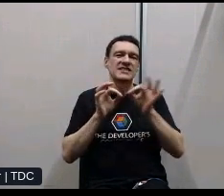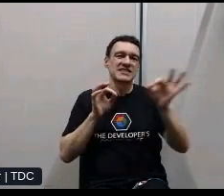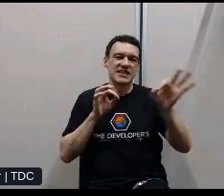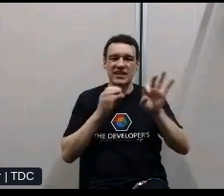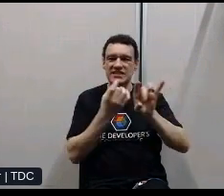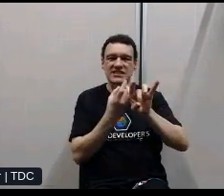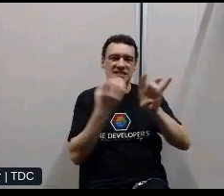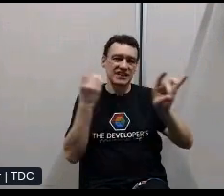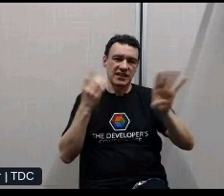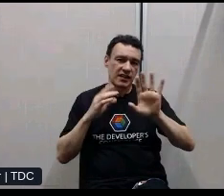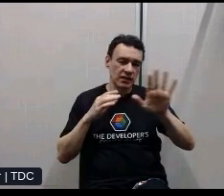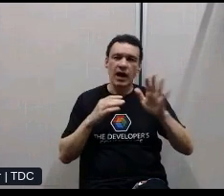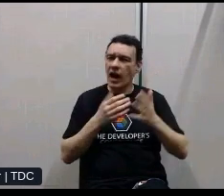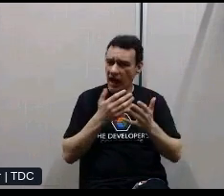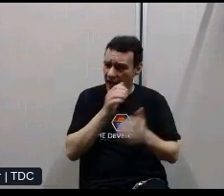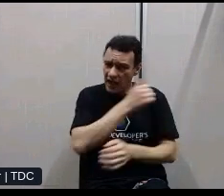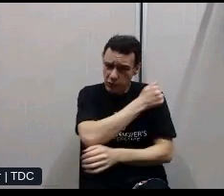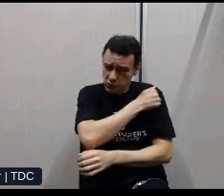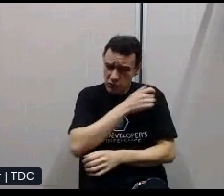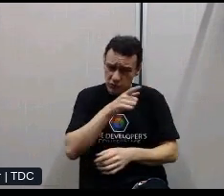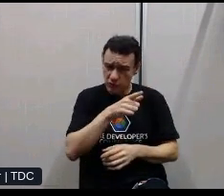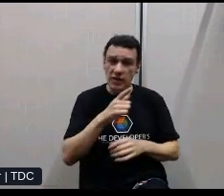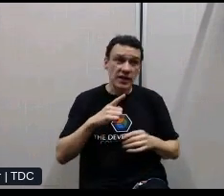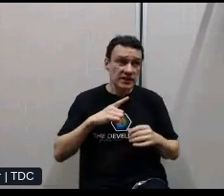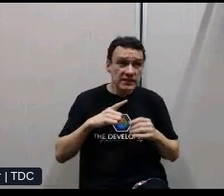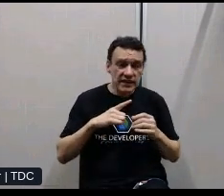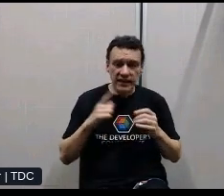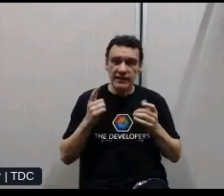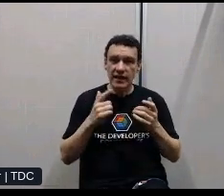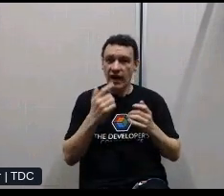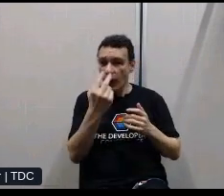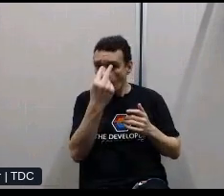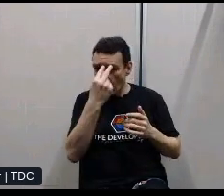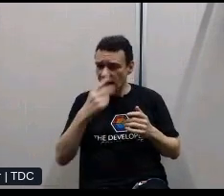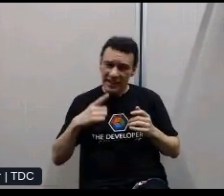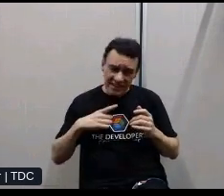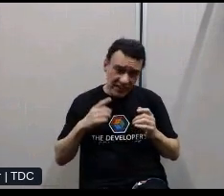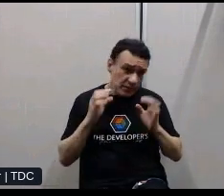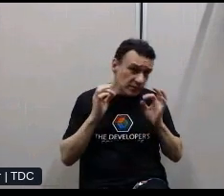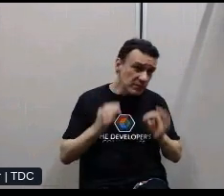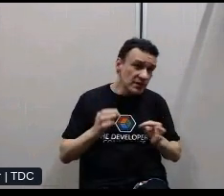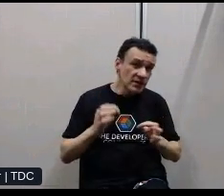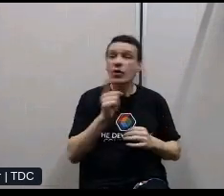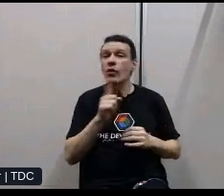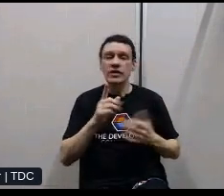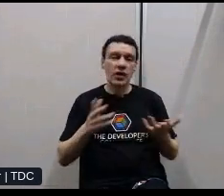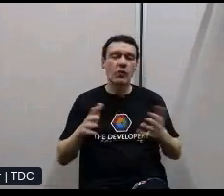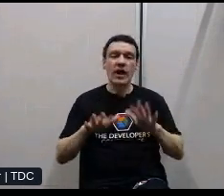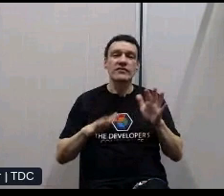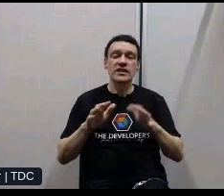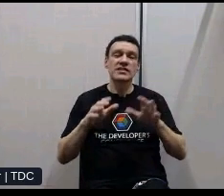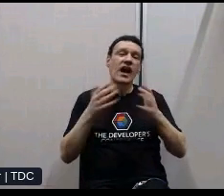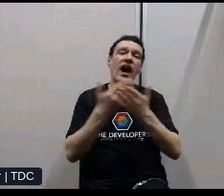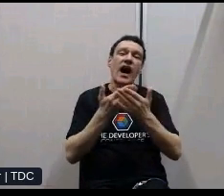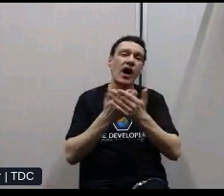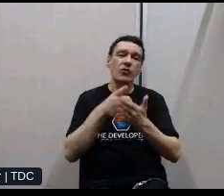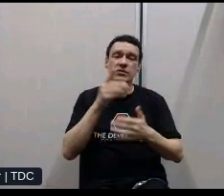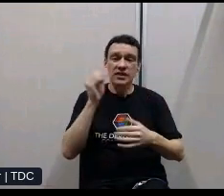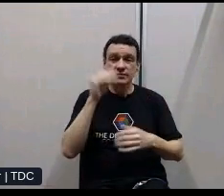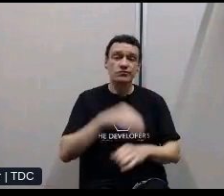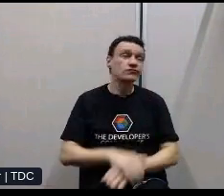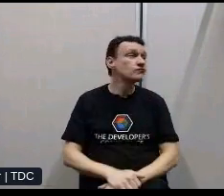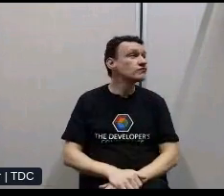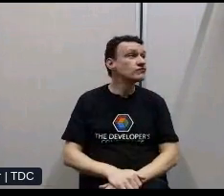se eles não estão só com a câmera ligada, mas de repente está assistindo um vídeo, assistindo outra coisa. Ou se você vai fazer uma prova